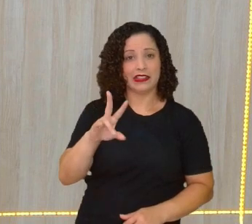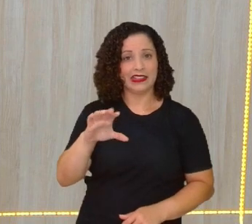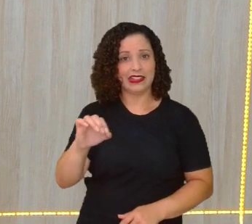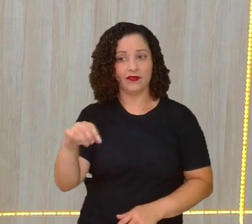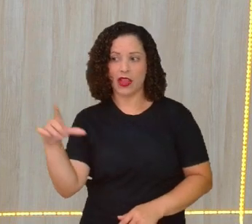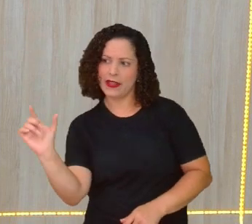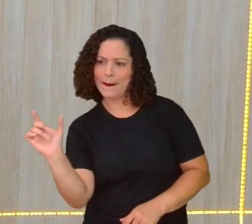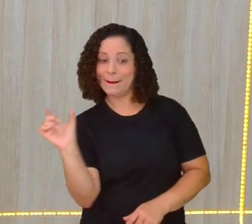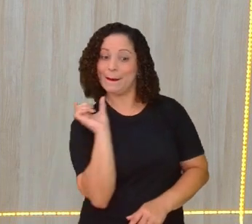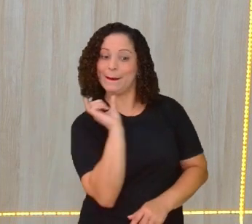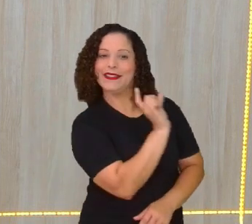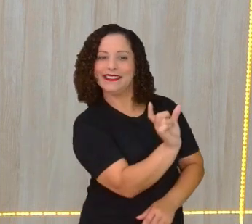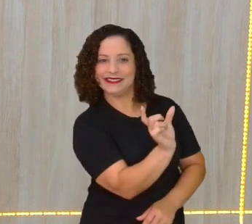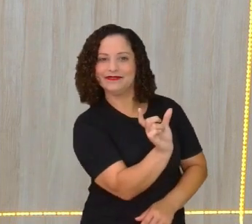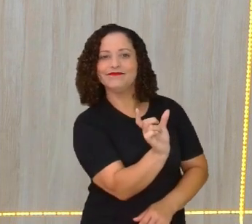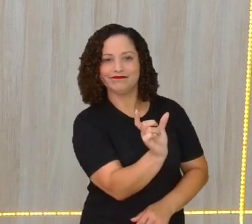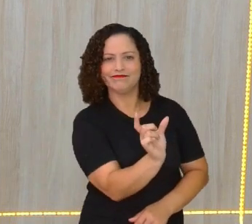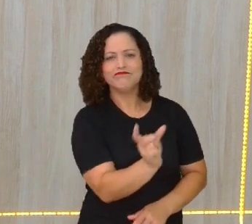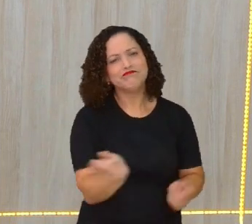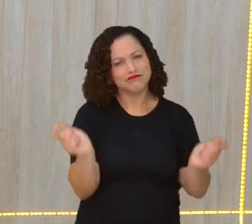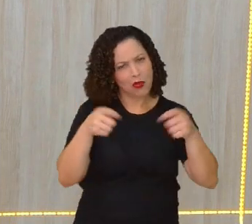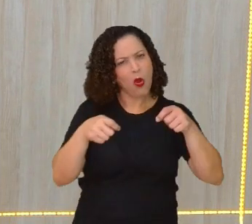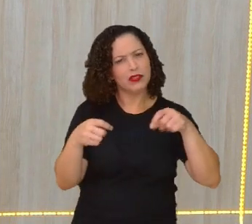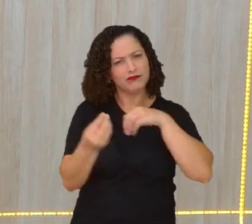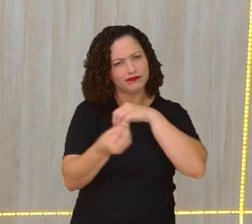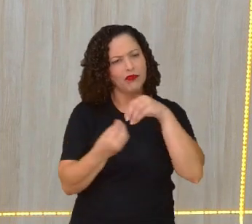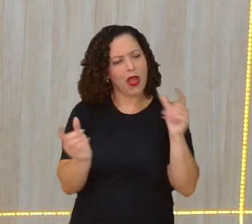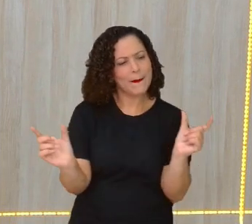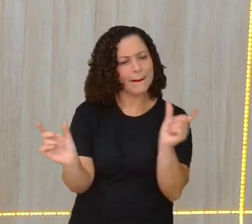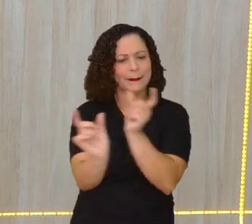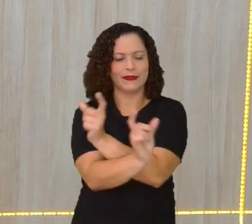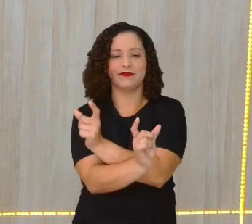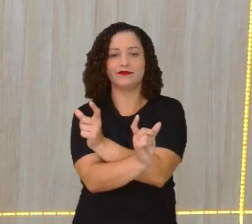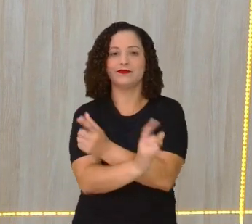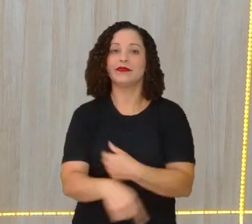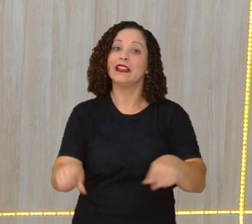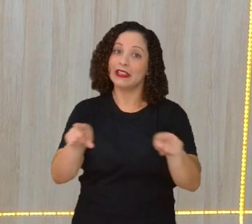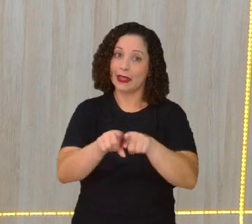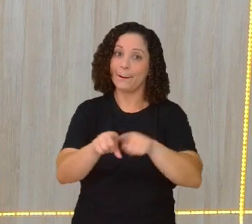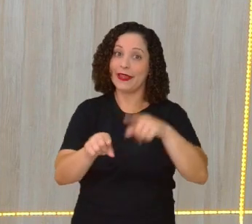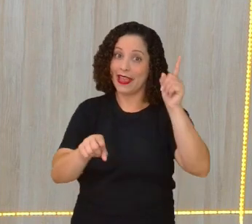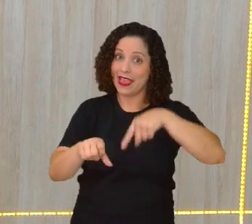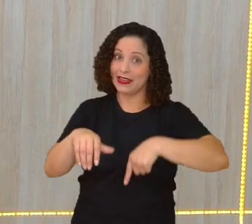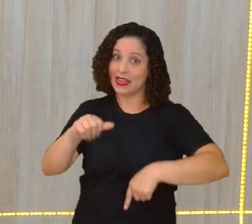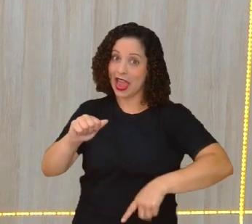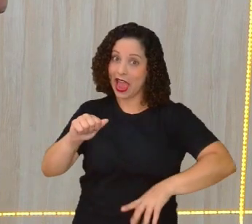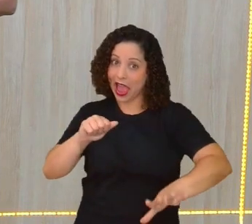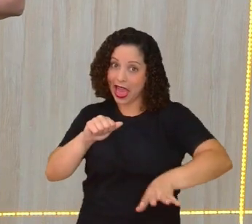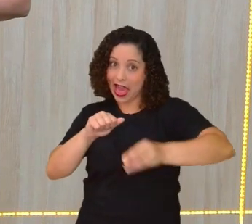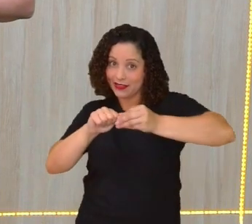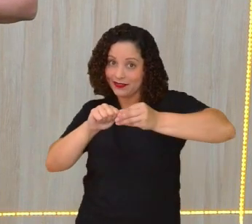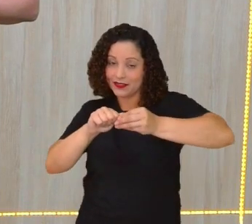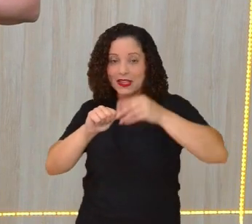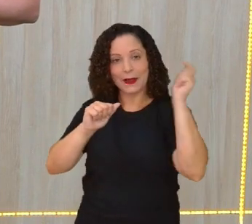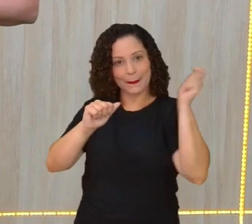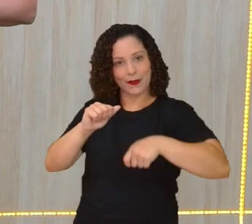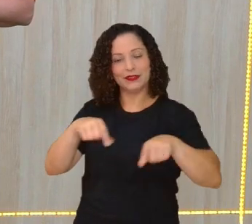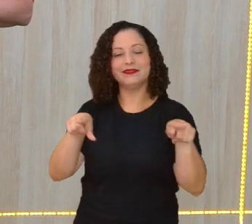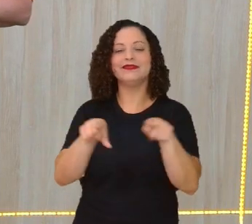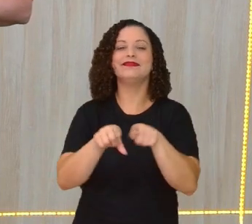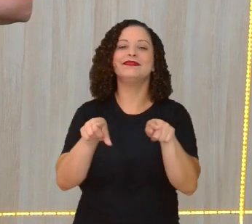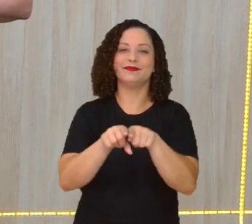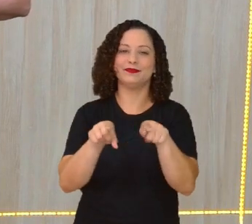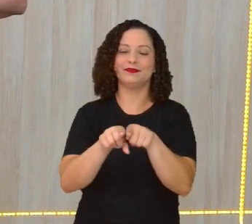forma, como eu falei nas outras aulas, com o advérbio também é possível fazer isso, tá? Então,